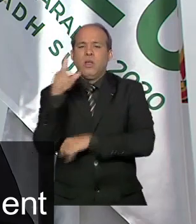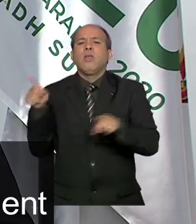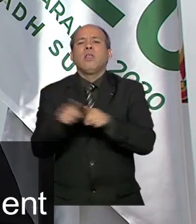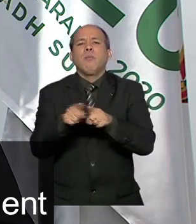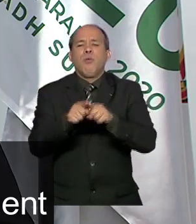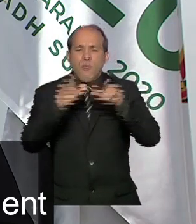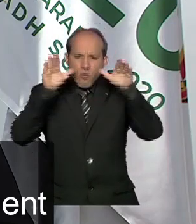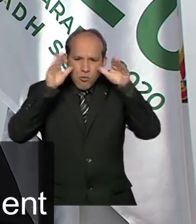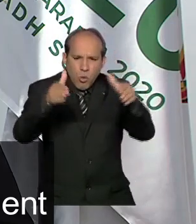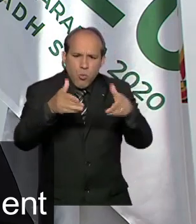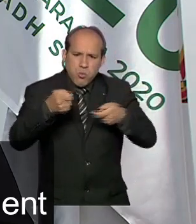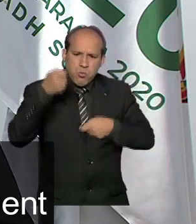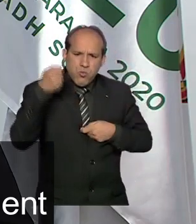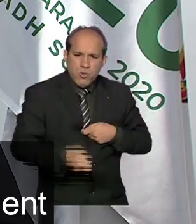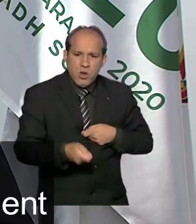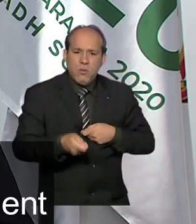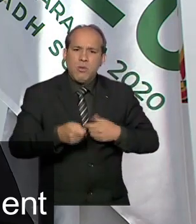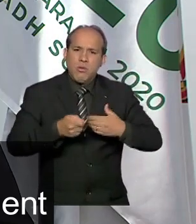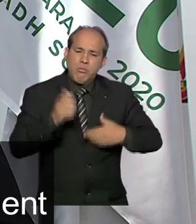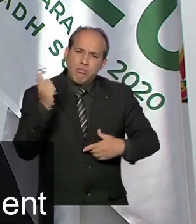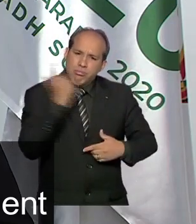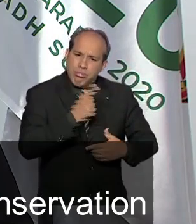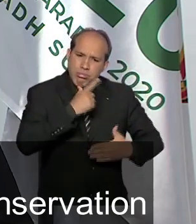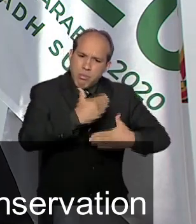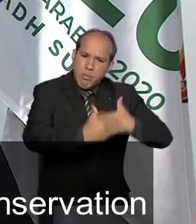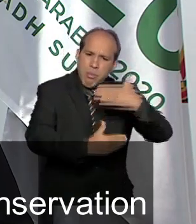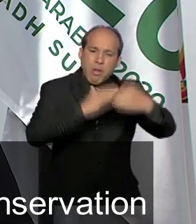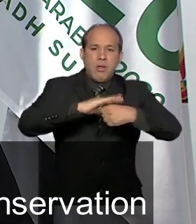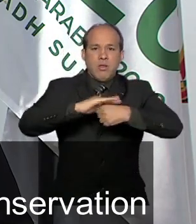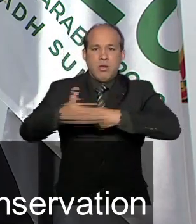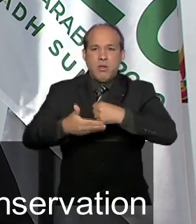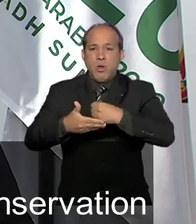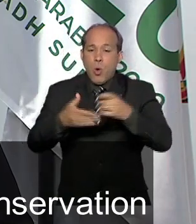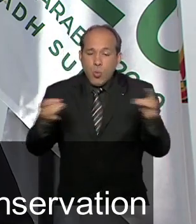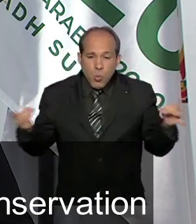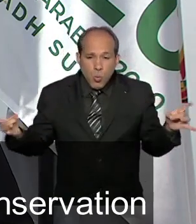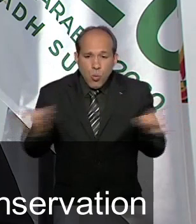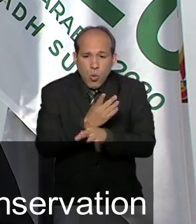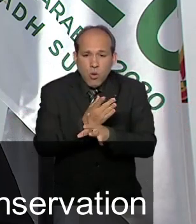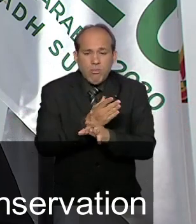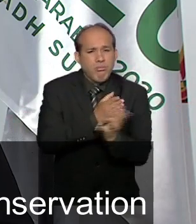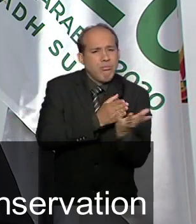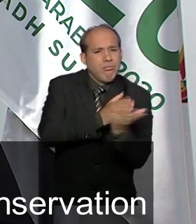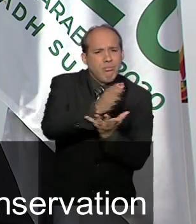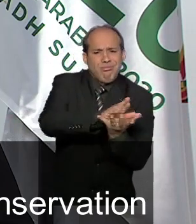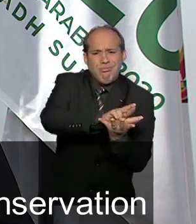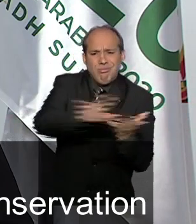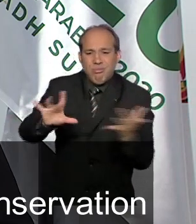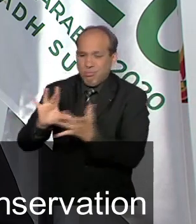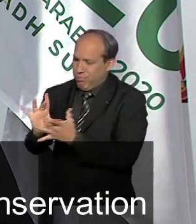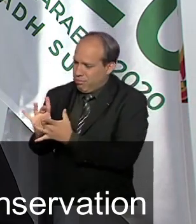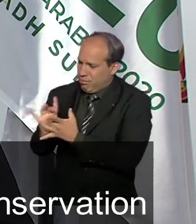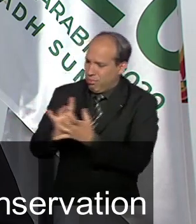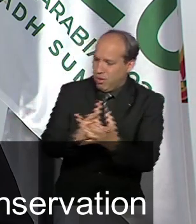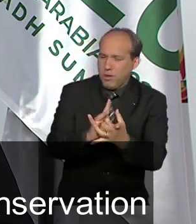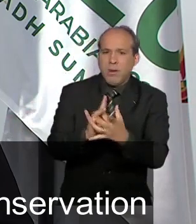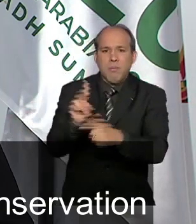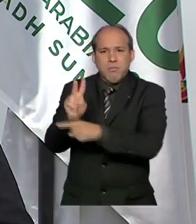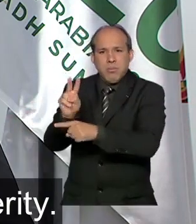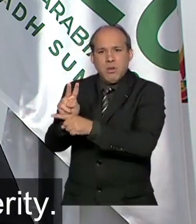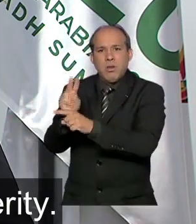determinação de buscar o desenvolvimento sustentável em sua plenitude de forma a integrar A